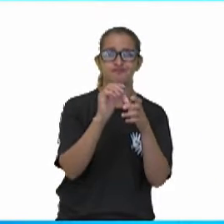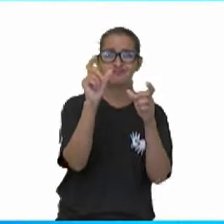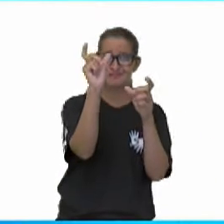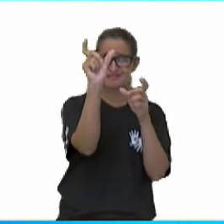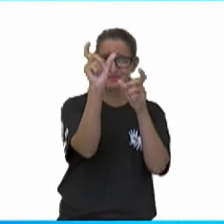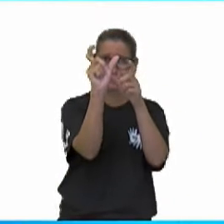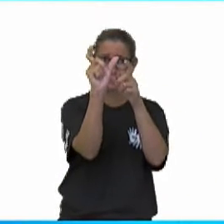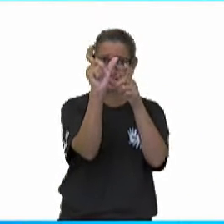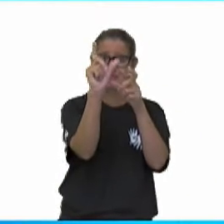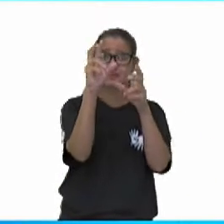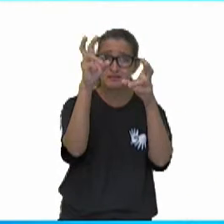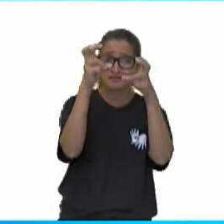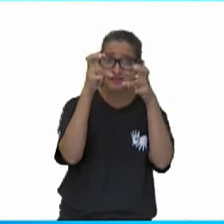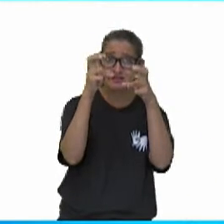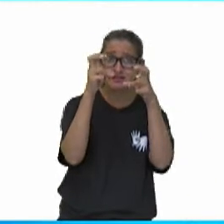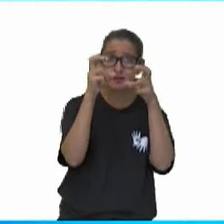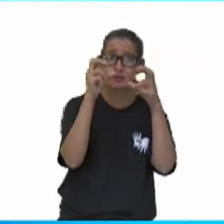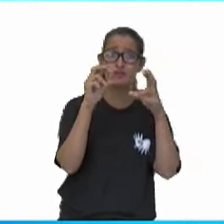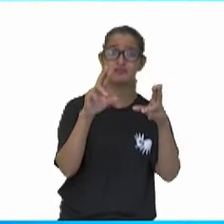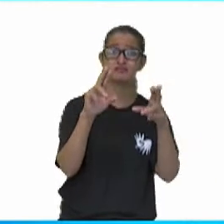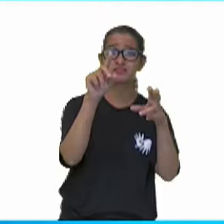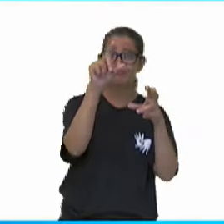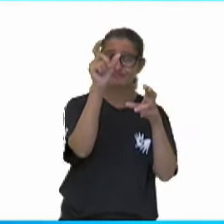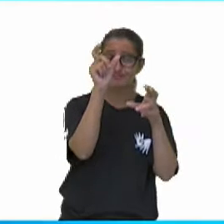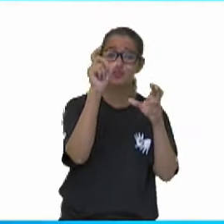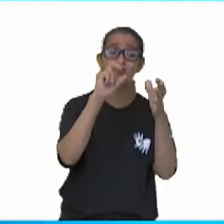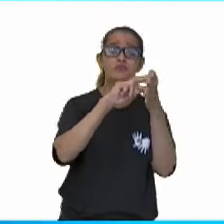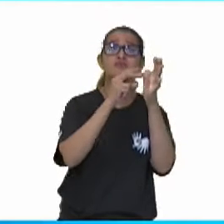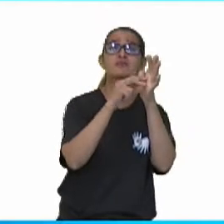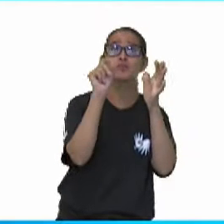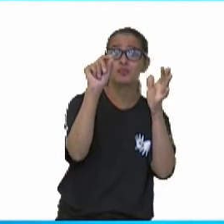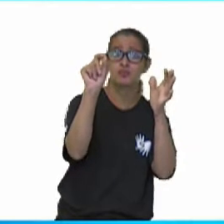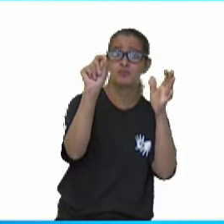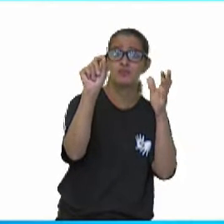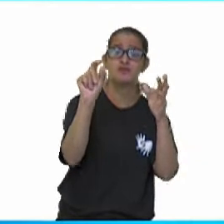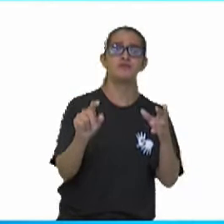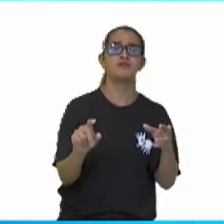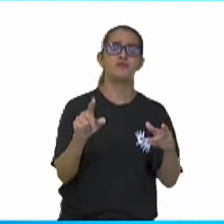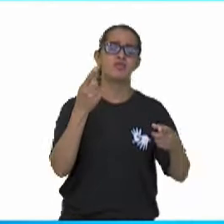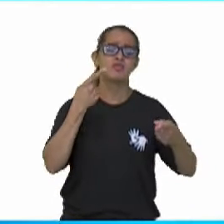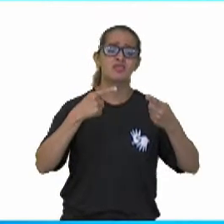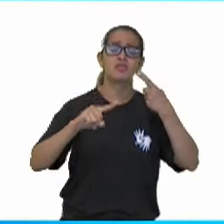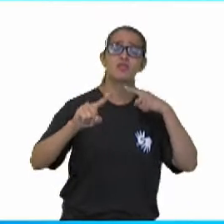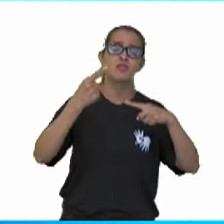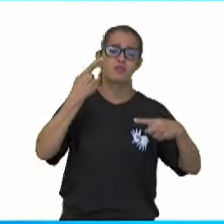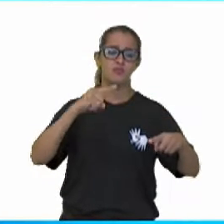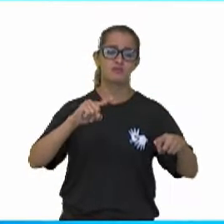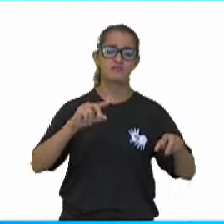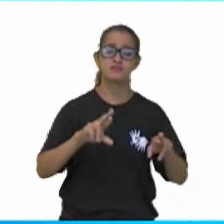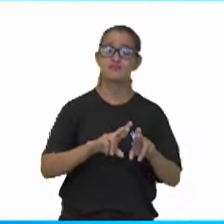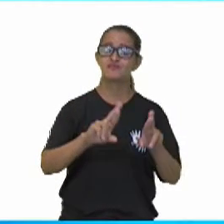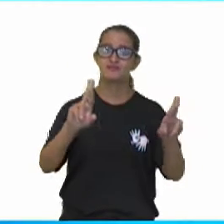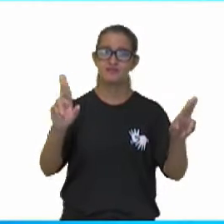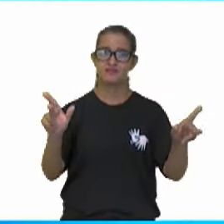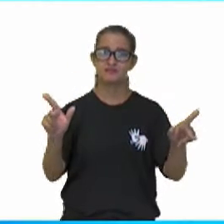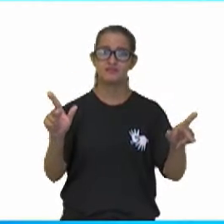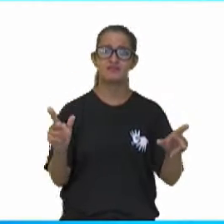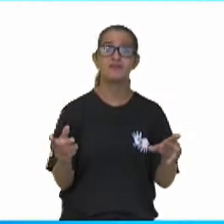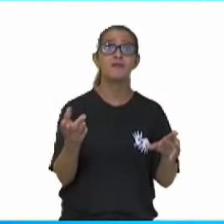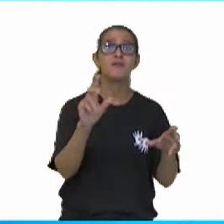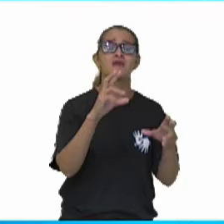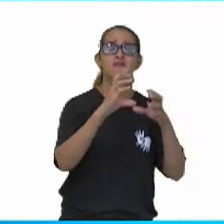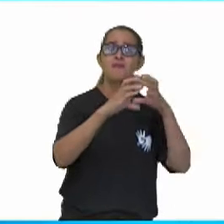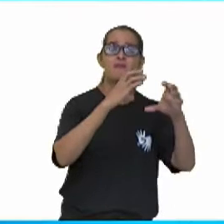Rap. O rap é um estilo de música que se caracteriza por um recitado rítmico das letras, que não se